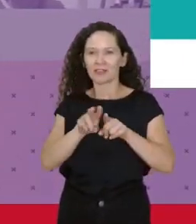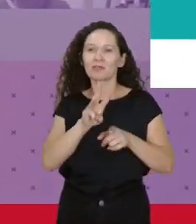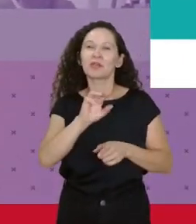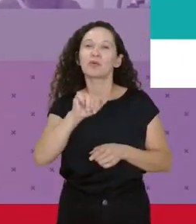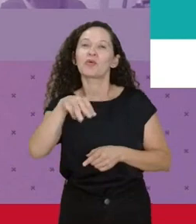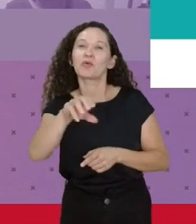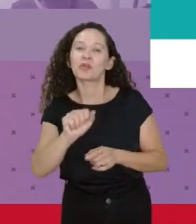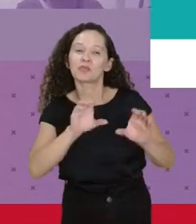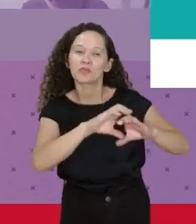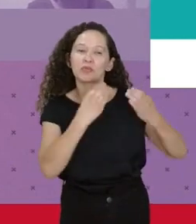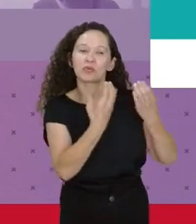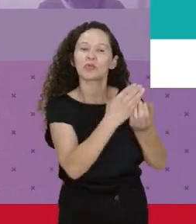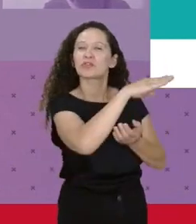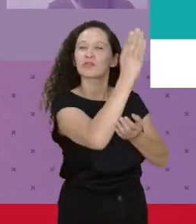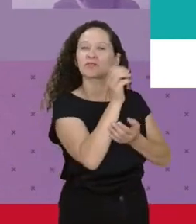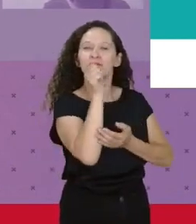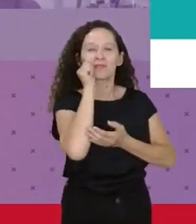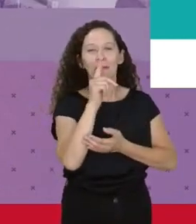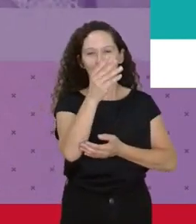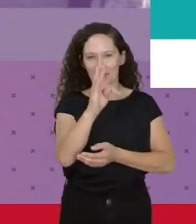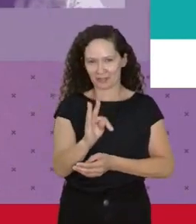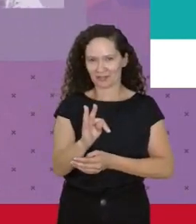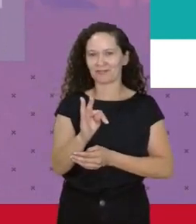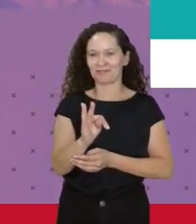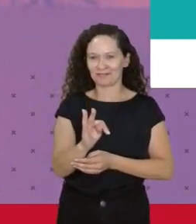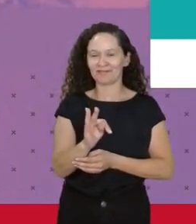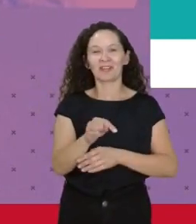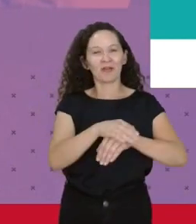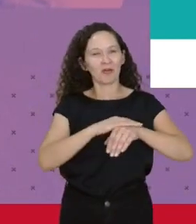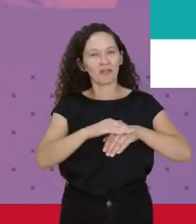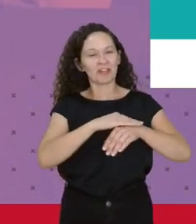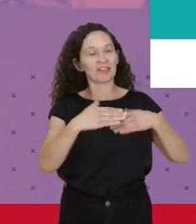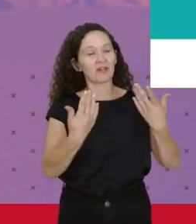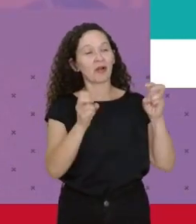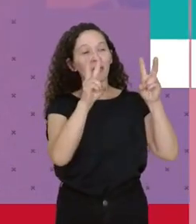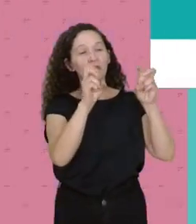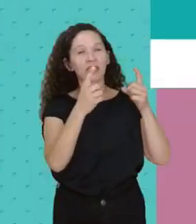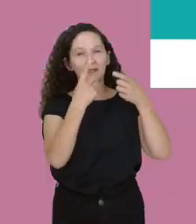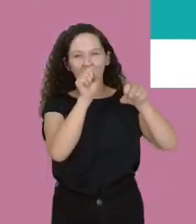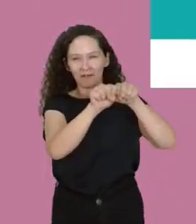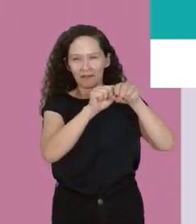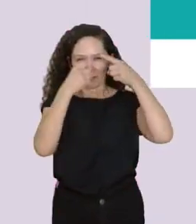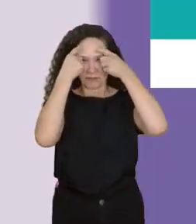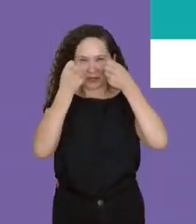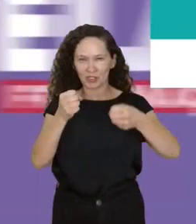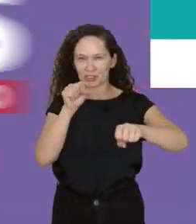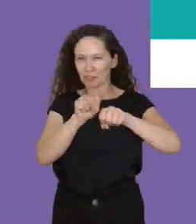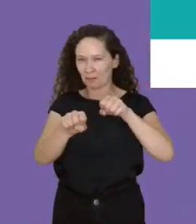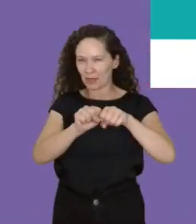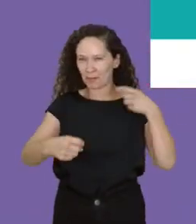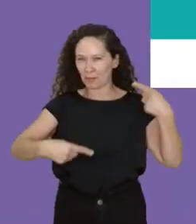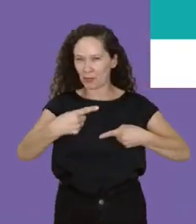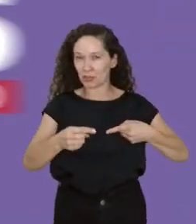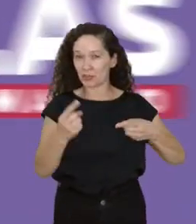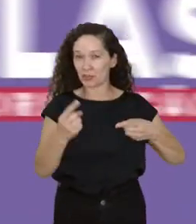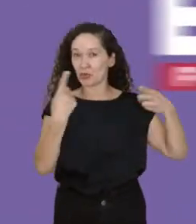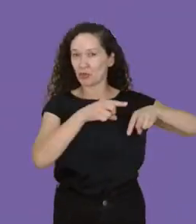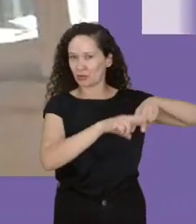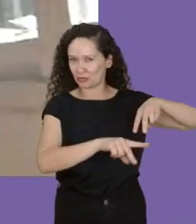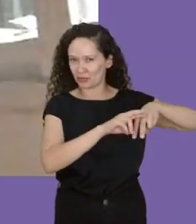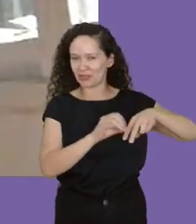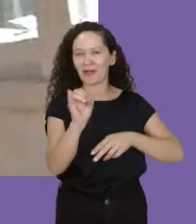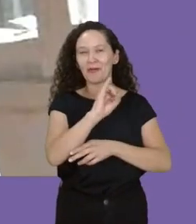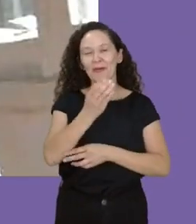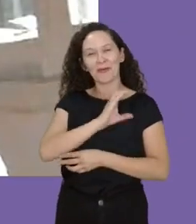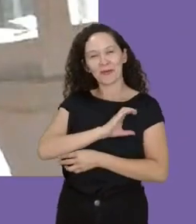do Coletivo Nacional de Mulheres do PT, para falarem sobre violência política de gênero.